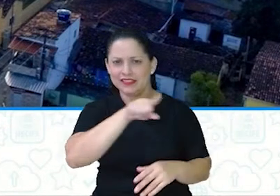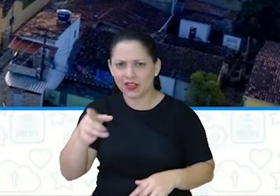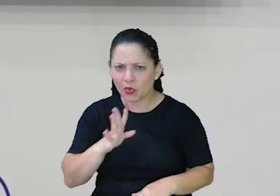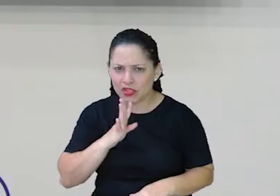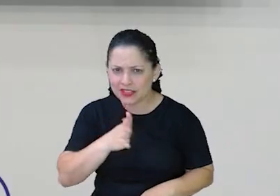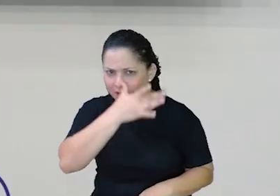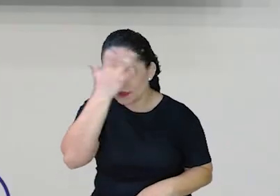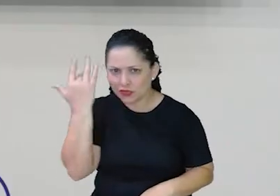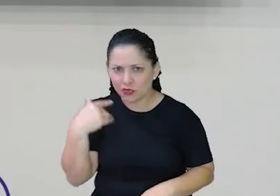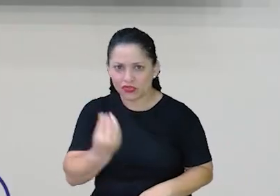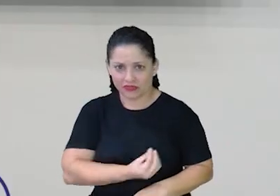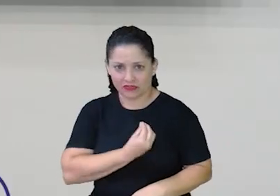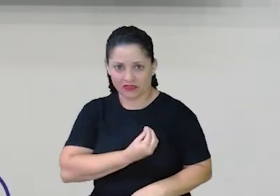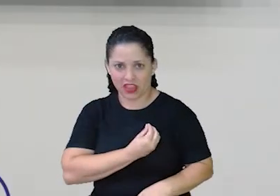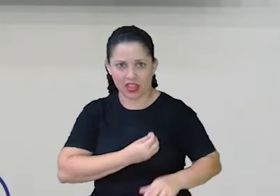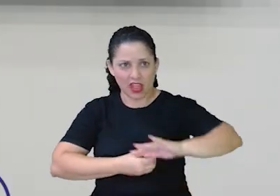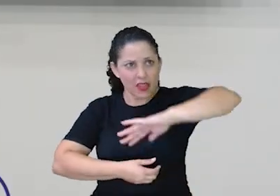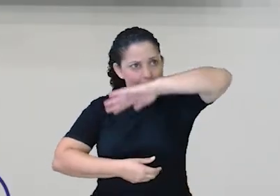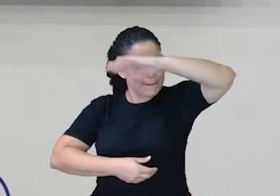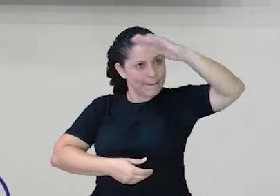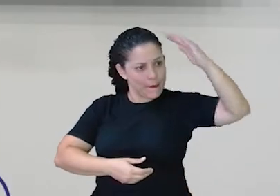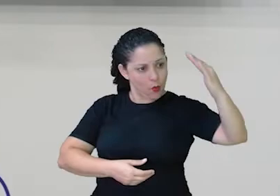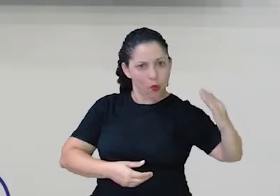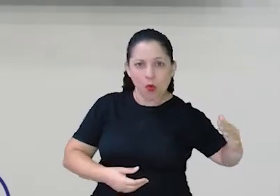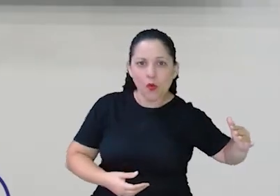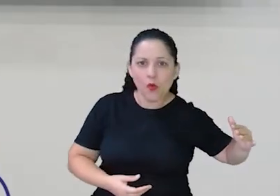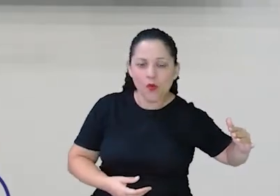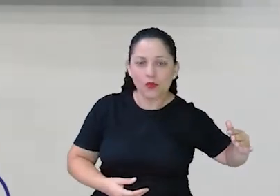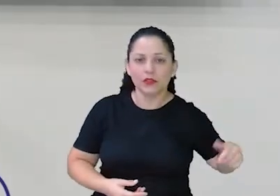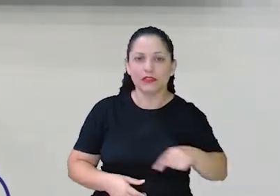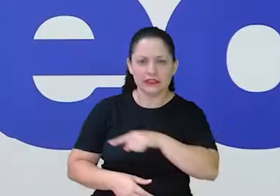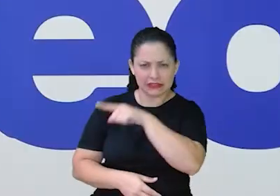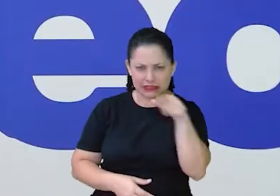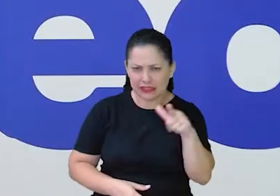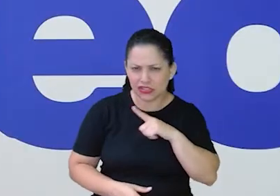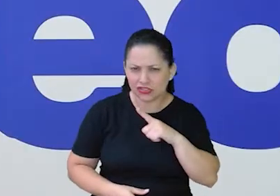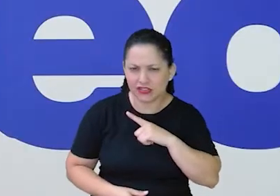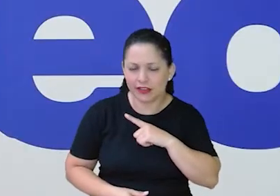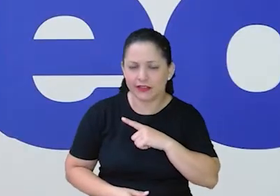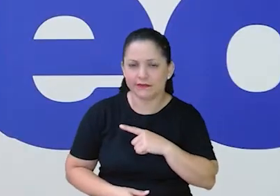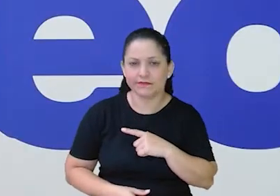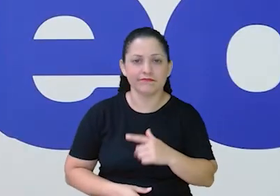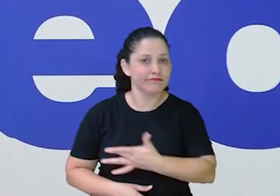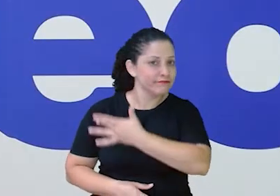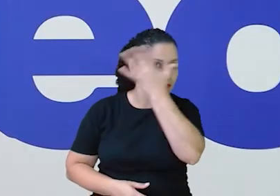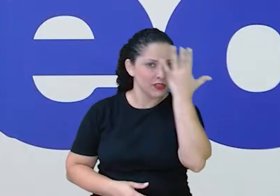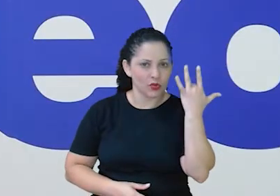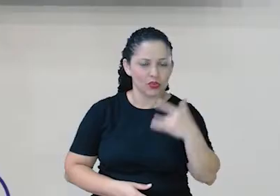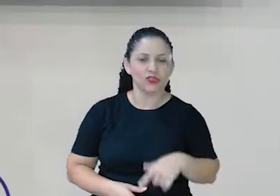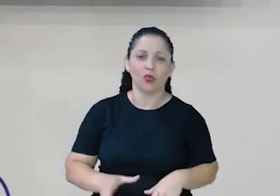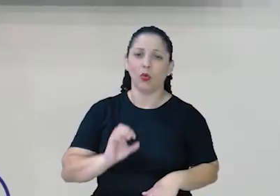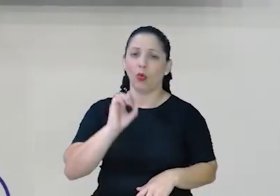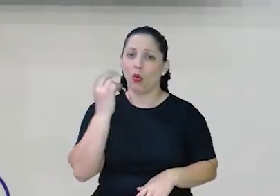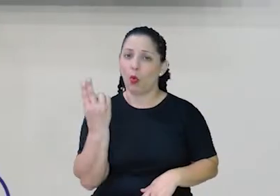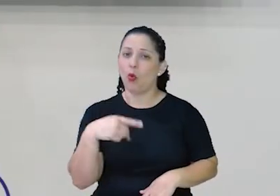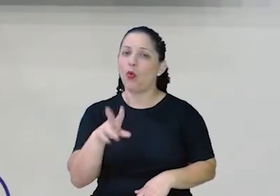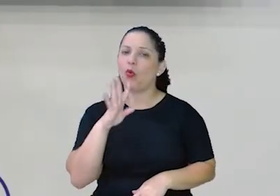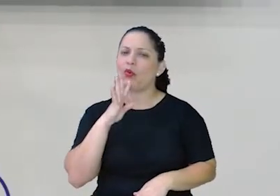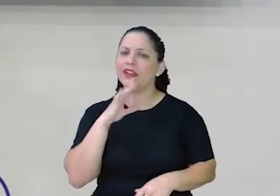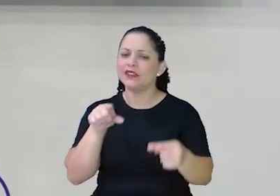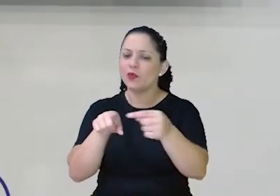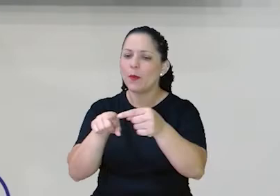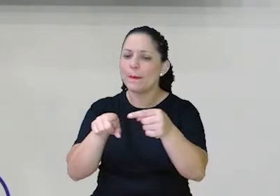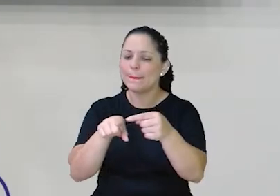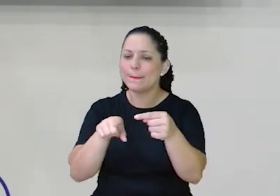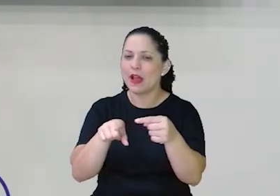parente que mora em morro. Você tem, professora Mauricéia, parente conhecido que mora em morro? Algum bairro que seja de morro, que alguém conhece que